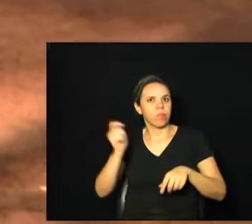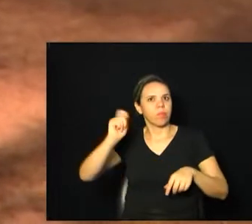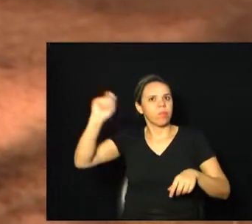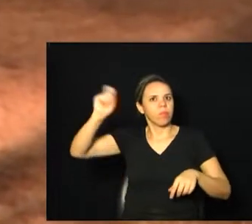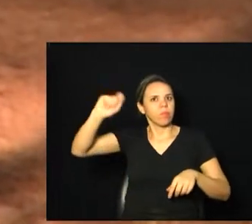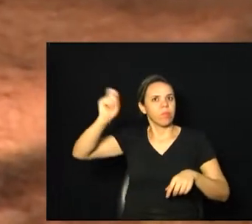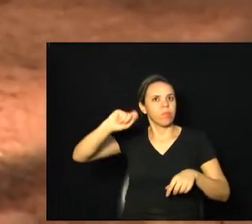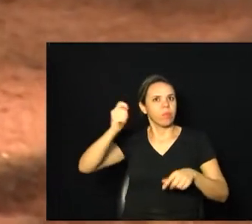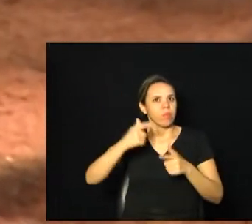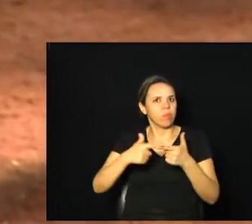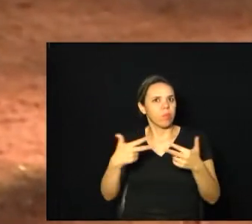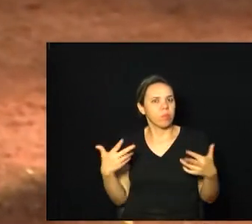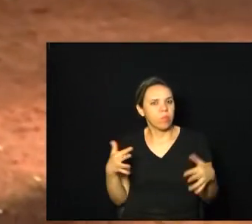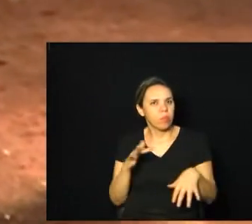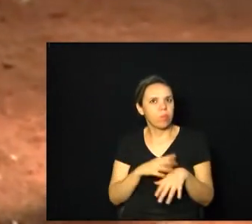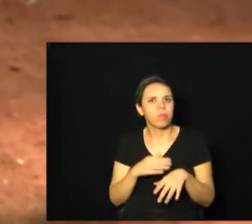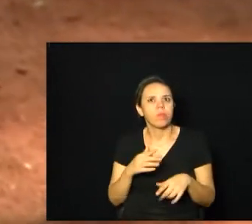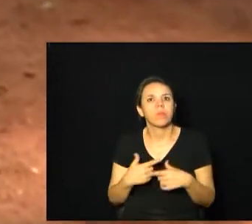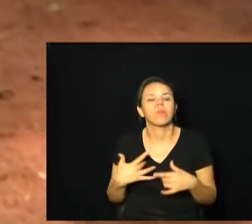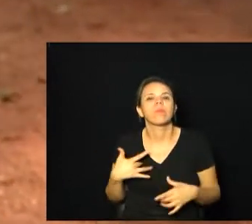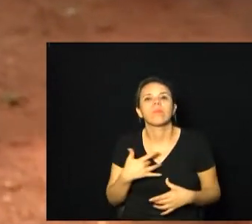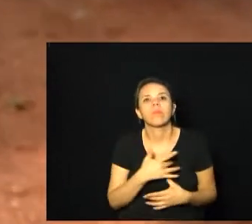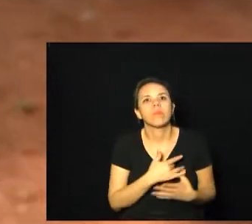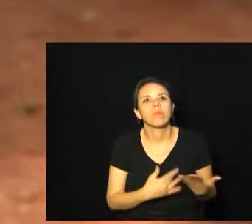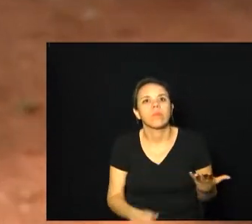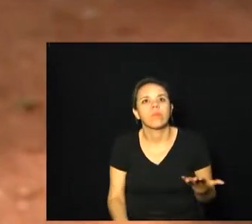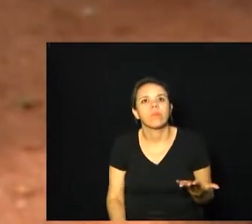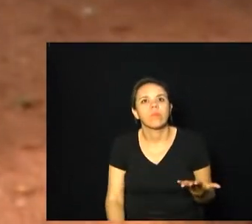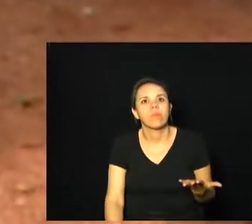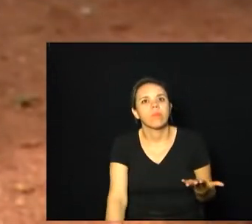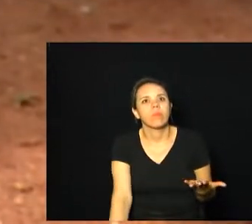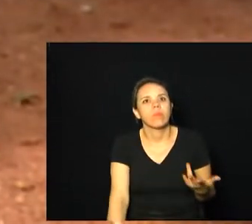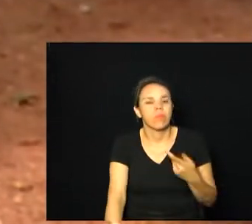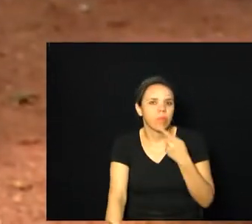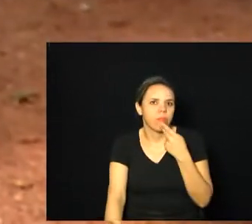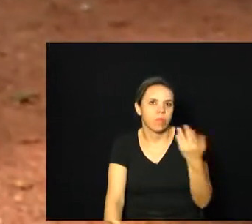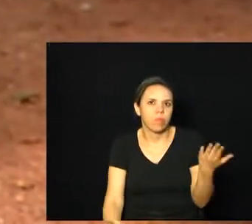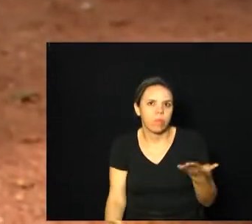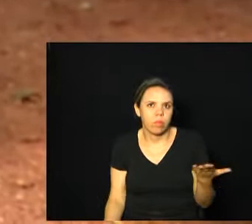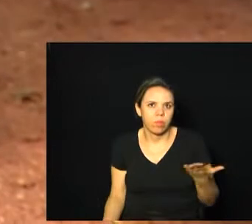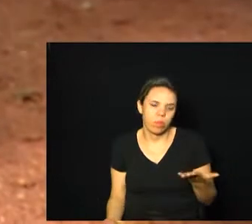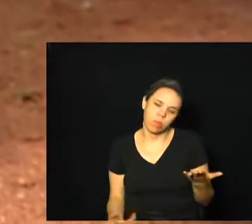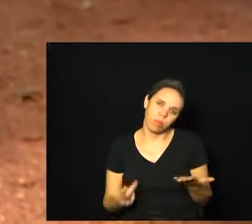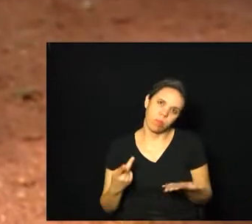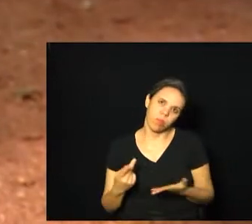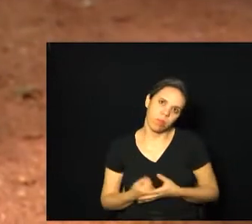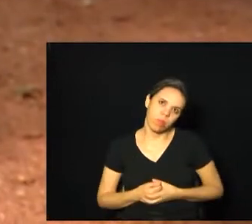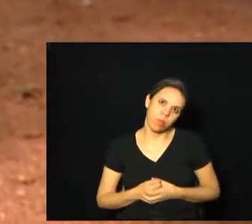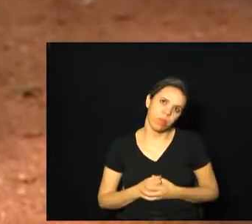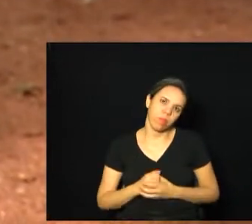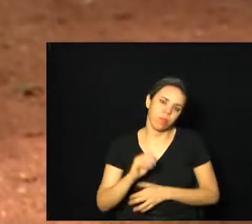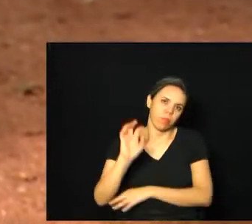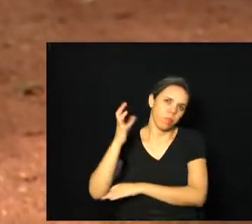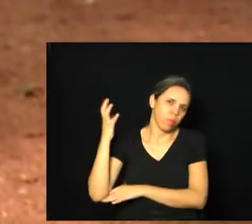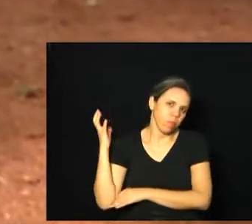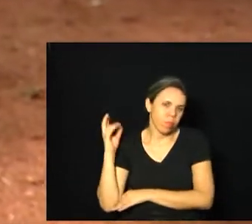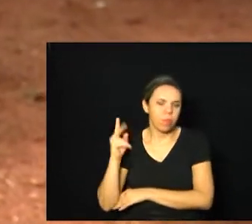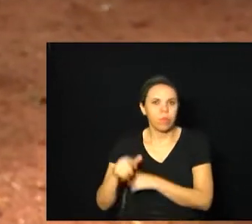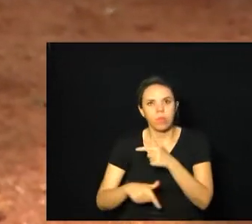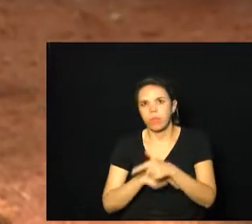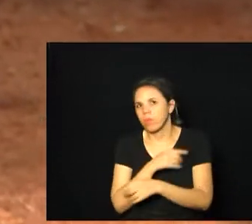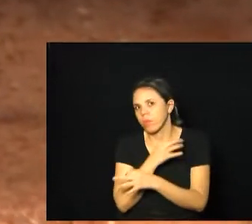por outros problemas de saúde. E é sobre isso que a gente vai falar agora. Como você disse, Gabriel, Bosque do Jequitibás tem um